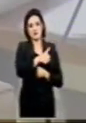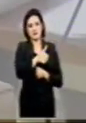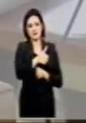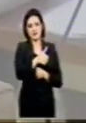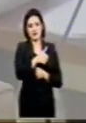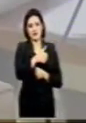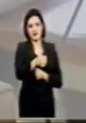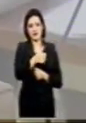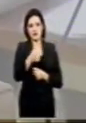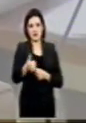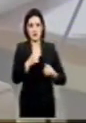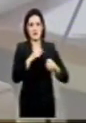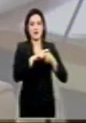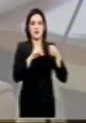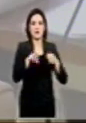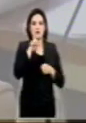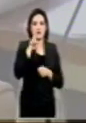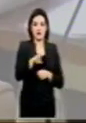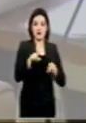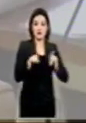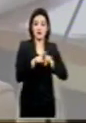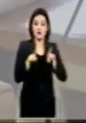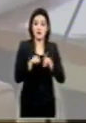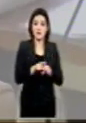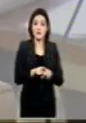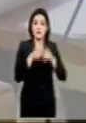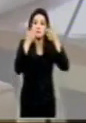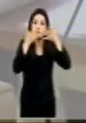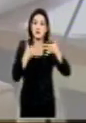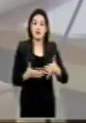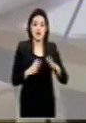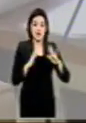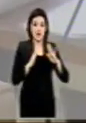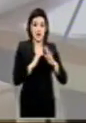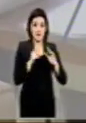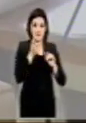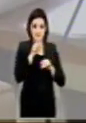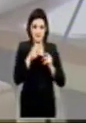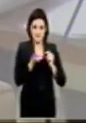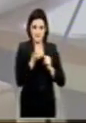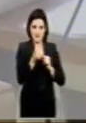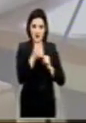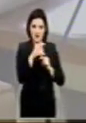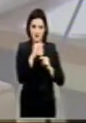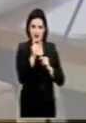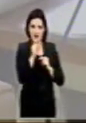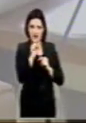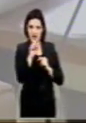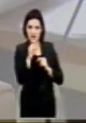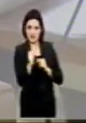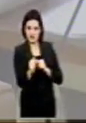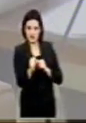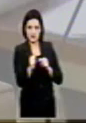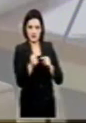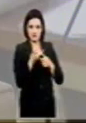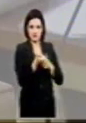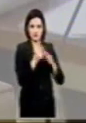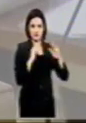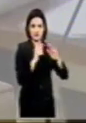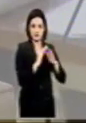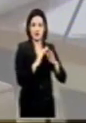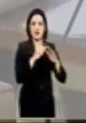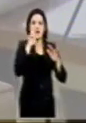artigo 150, prescreve que a expressão casa compreende compartimento não aberto ao público onde alguém